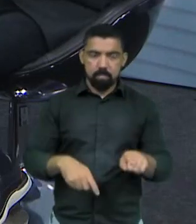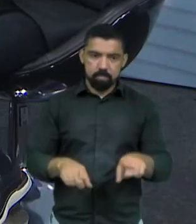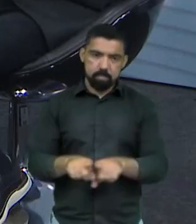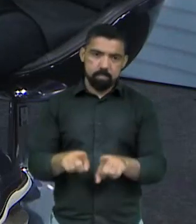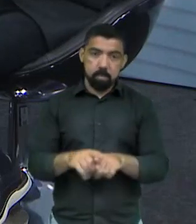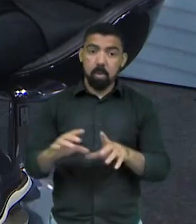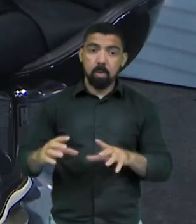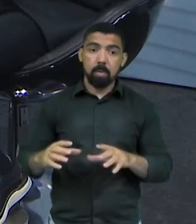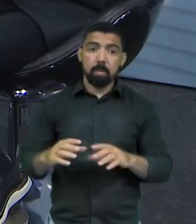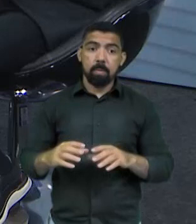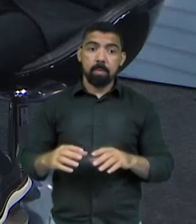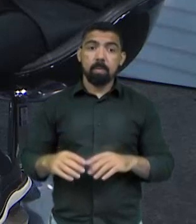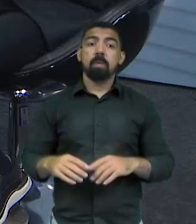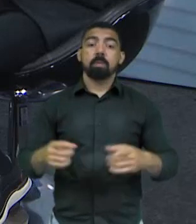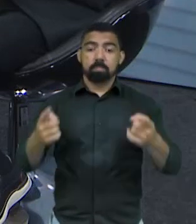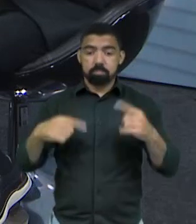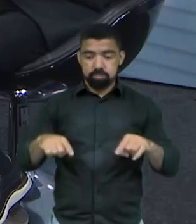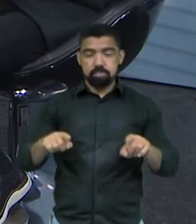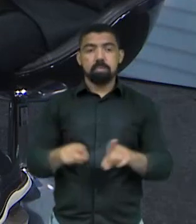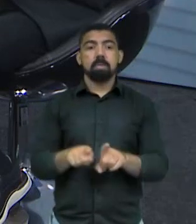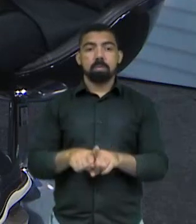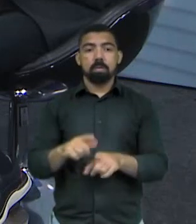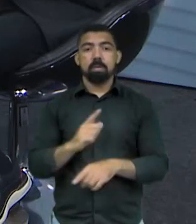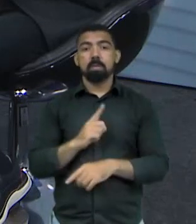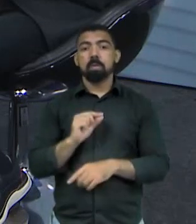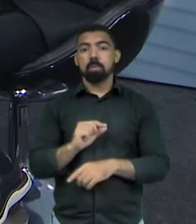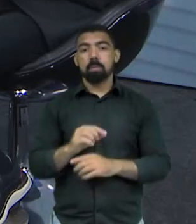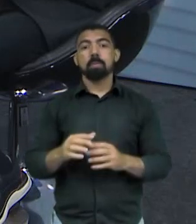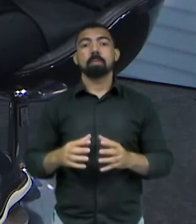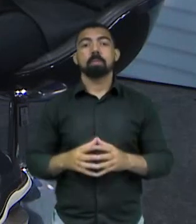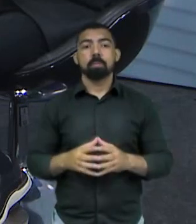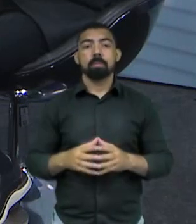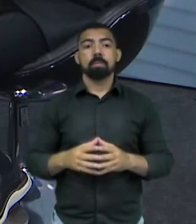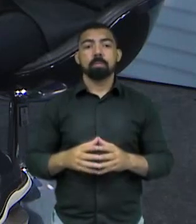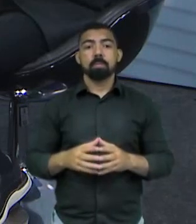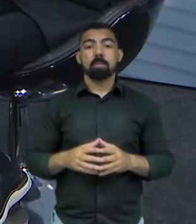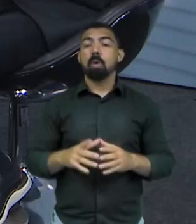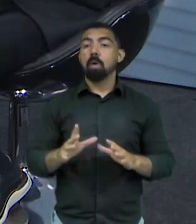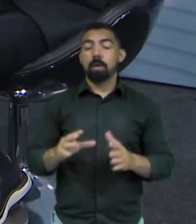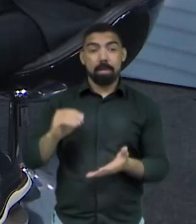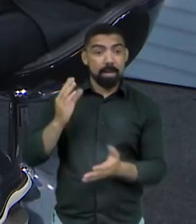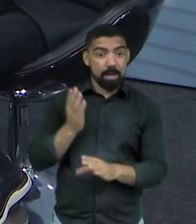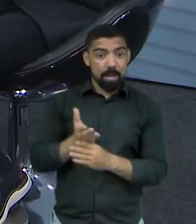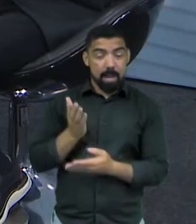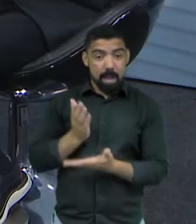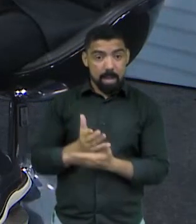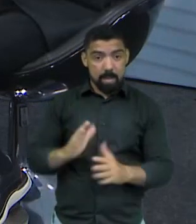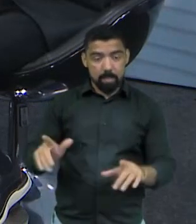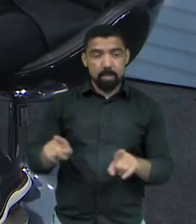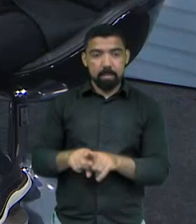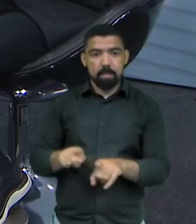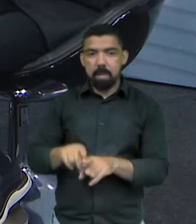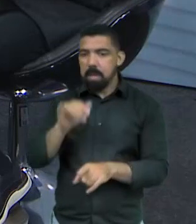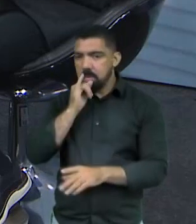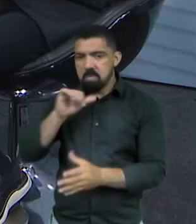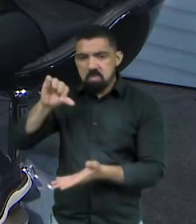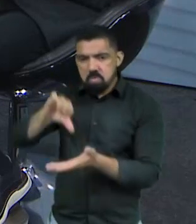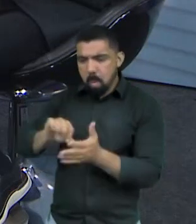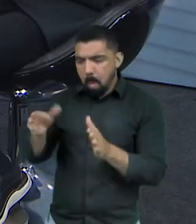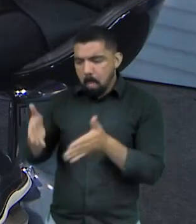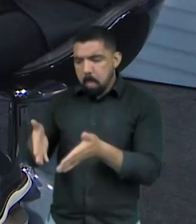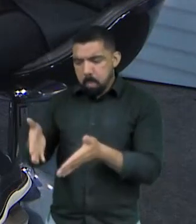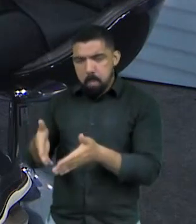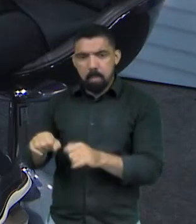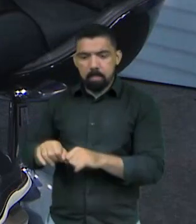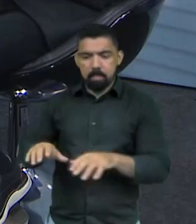na nossa proposta. Também nós, até dentro de uma visão de descentralização, a gente tem os fóruns regionais, que aí são